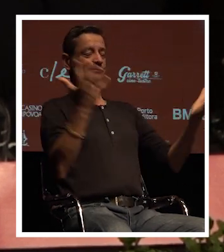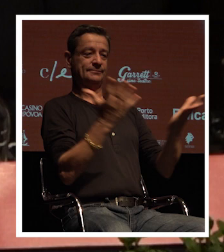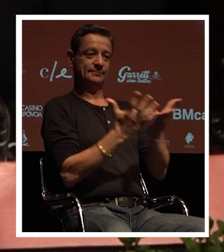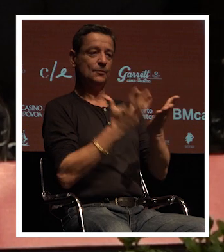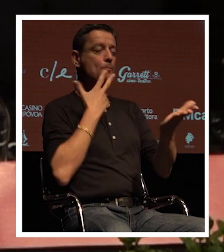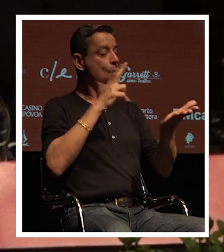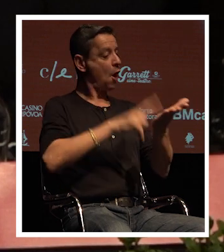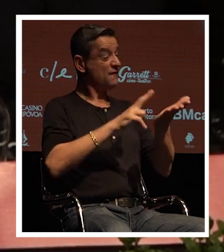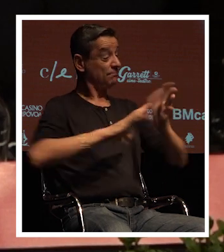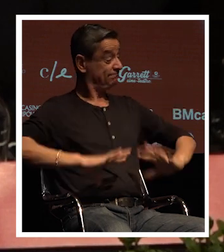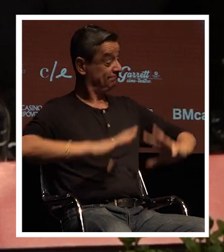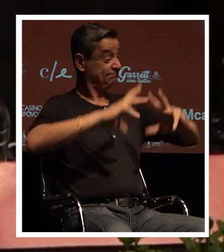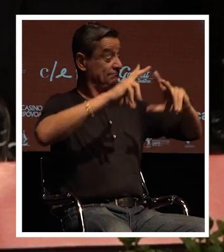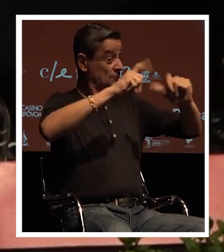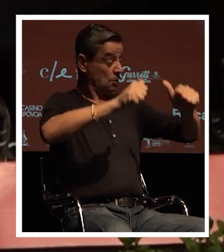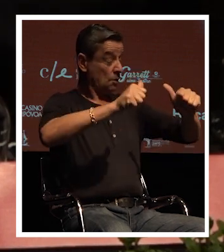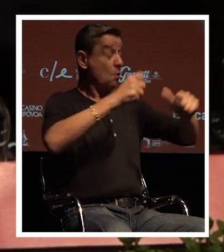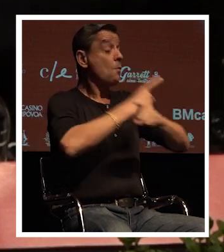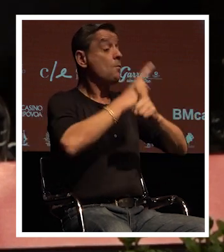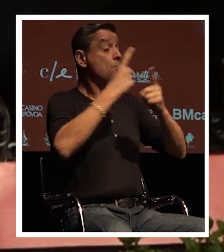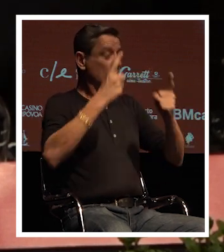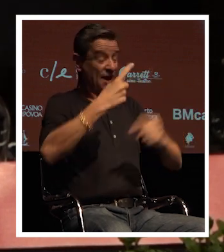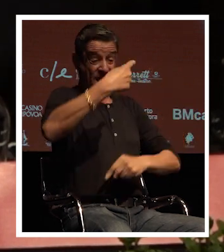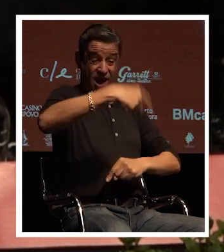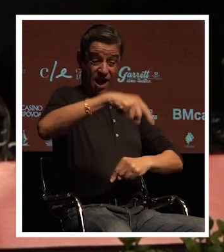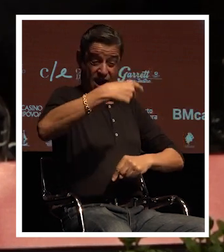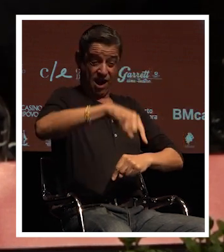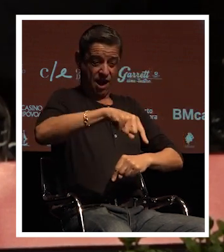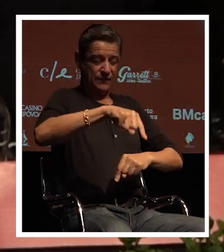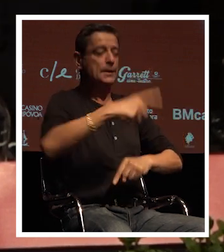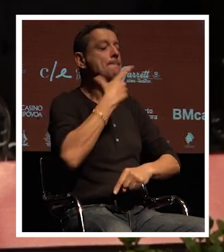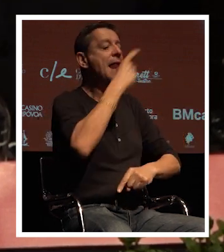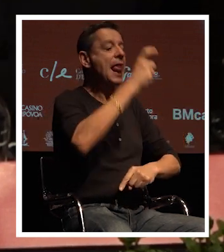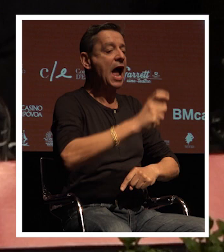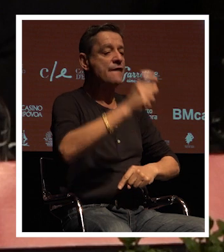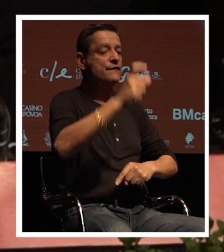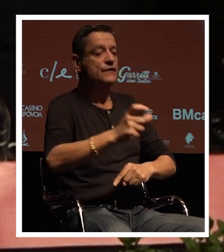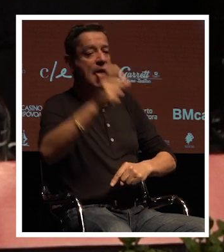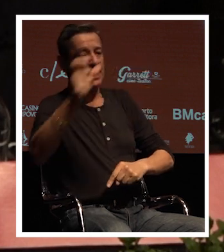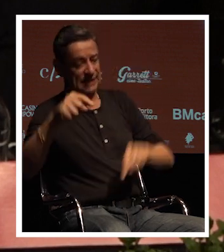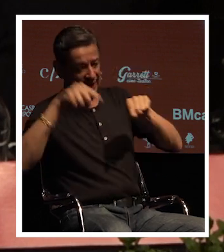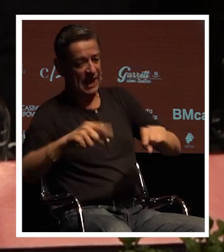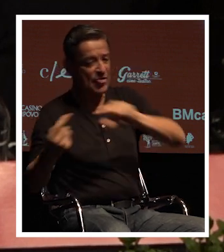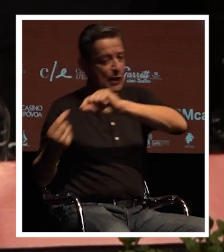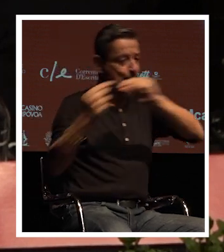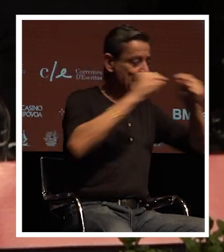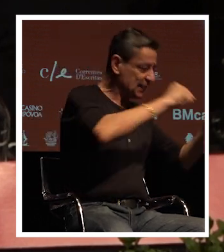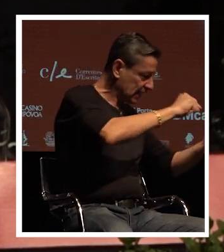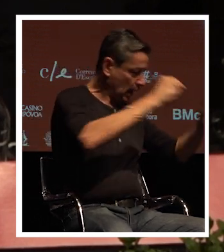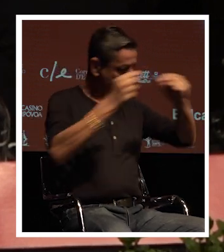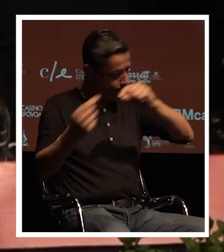que progredimos porque o Consenso que existe nestas grandes palavras que aqui debatemos que temos